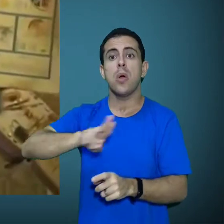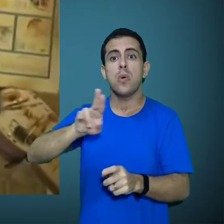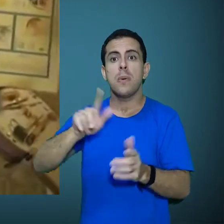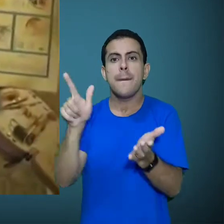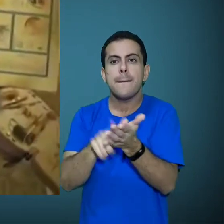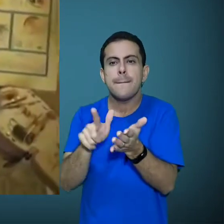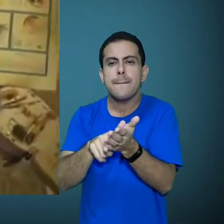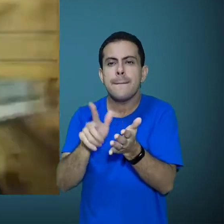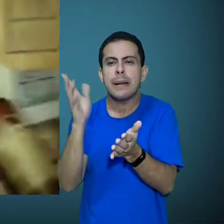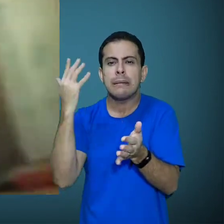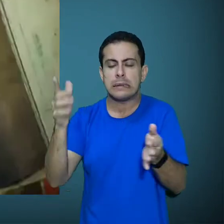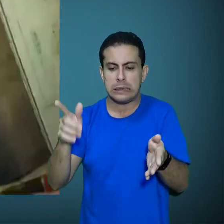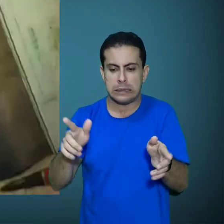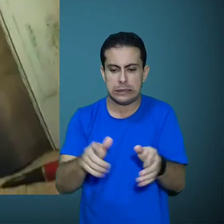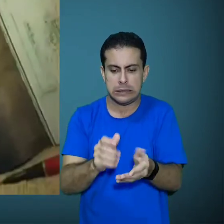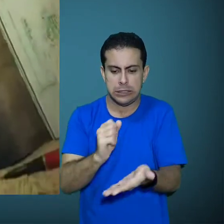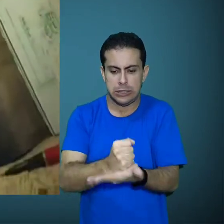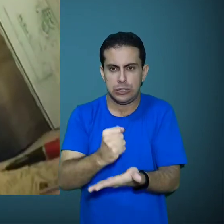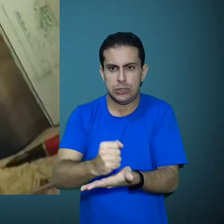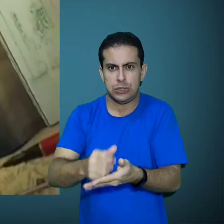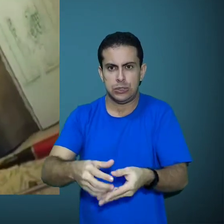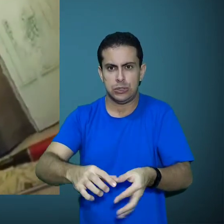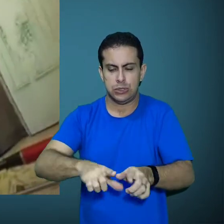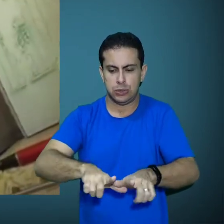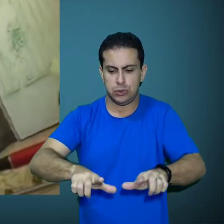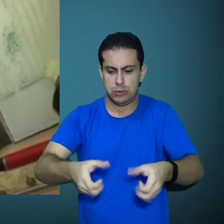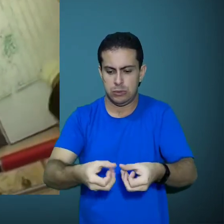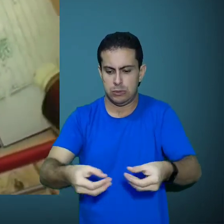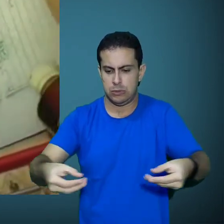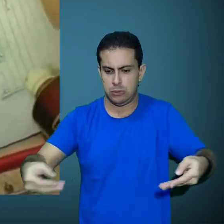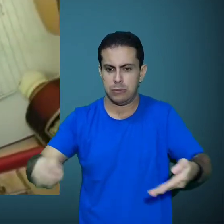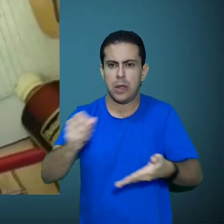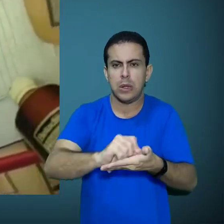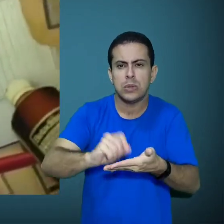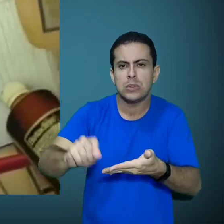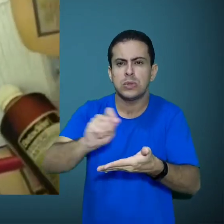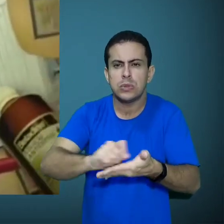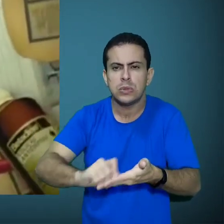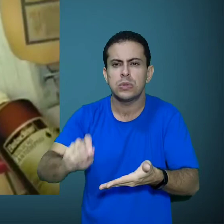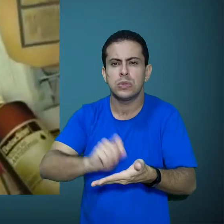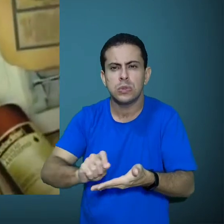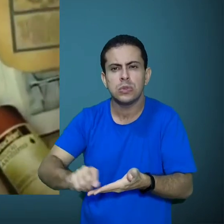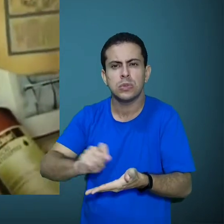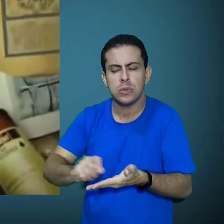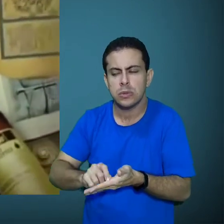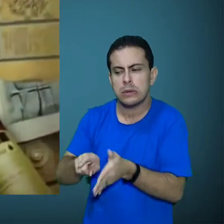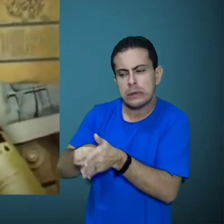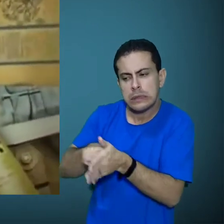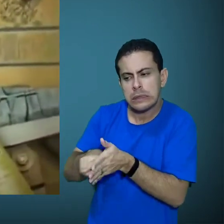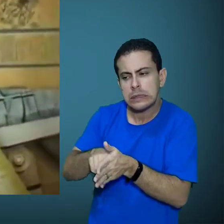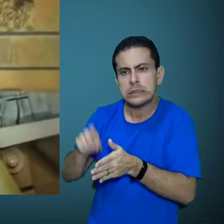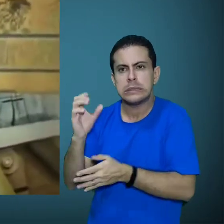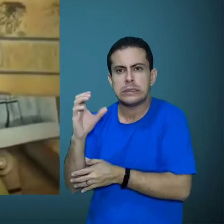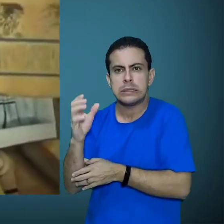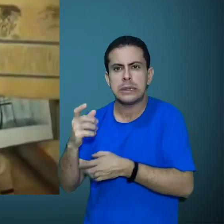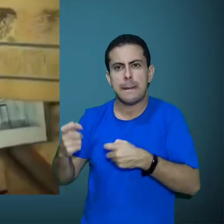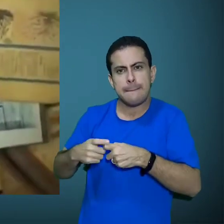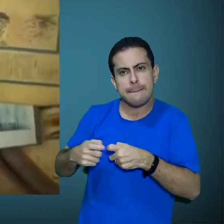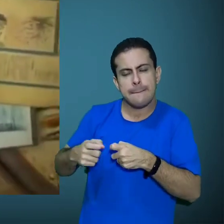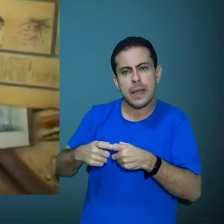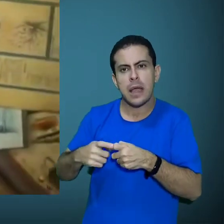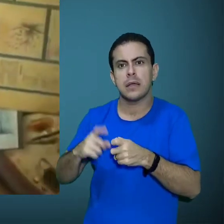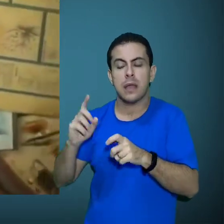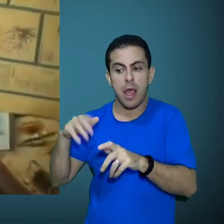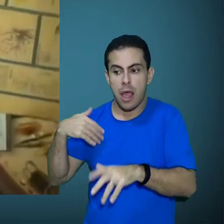chamado papiro, para escrever anotações médicas e diagramas. Essas anotações, reunidas como um livro, foram transmitidas de geração a